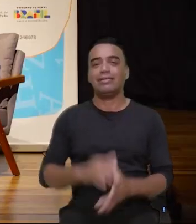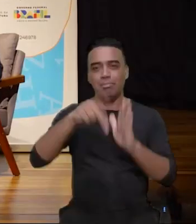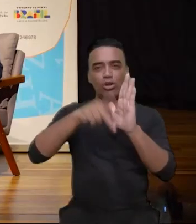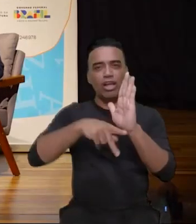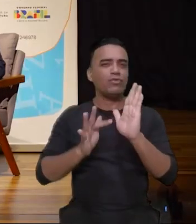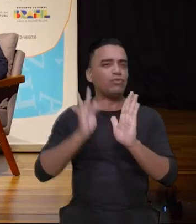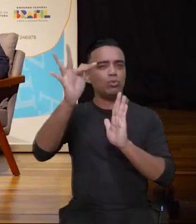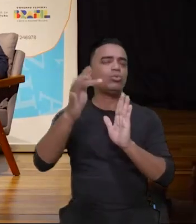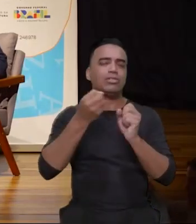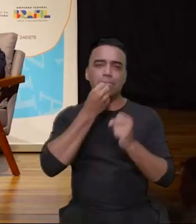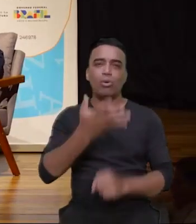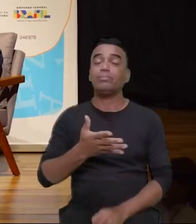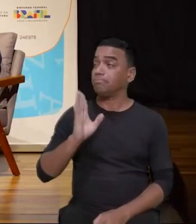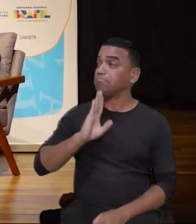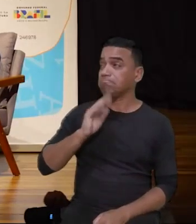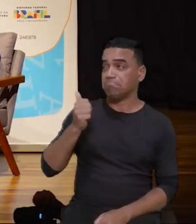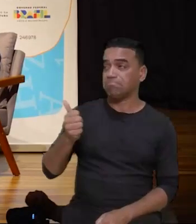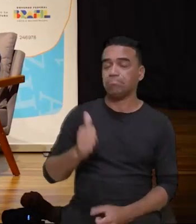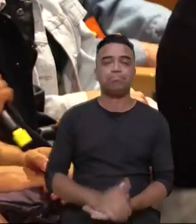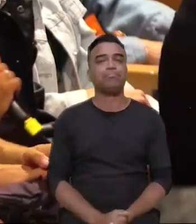projetos futuros, seria bom. Tá, legal.